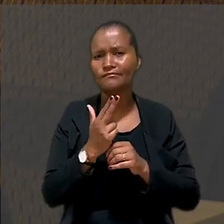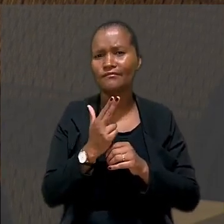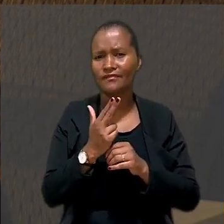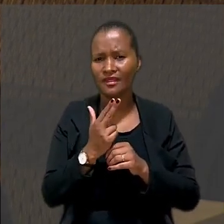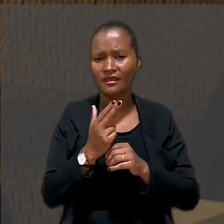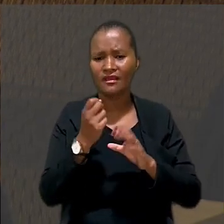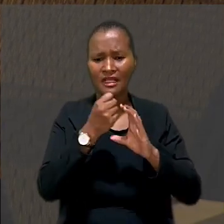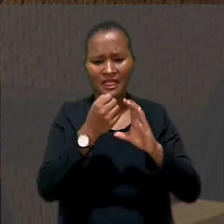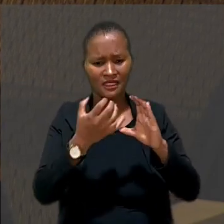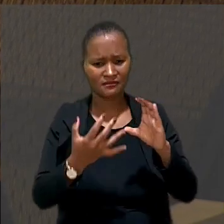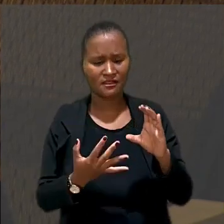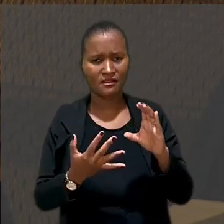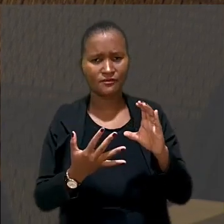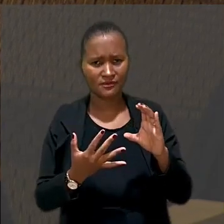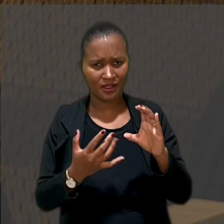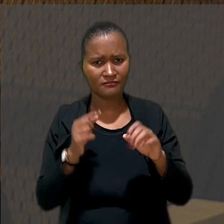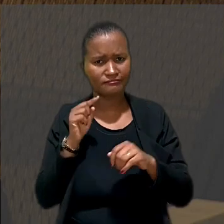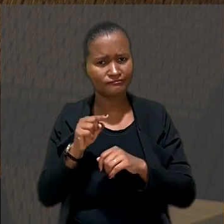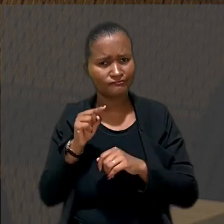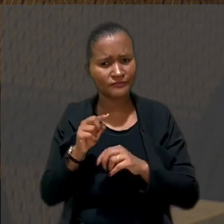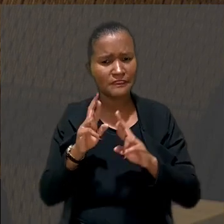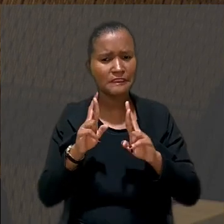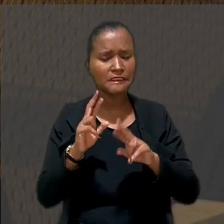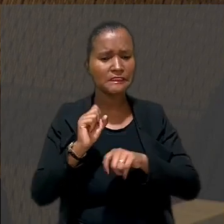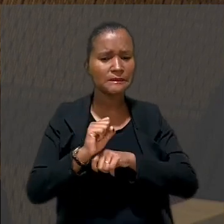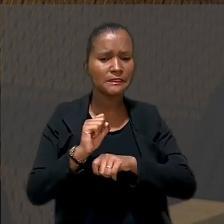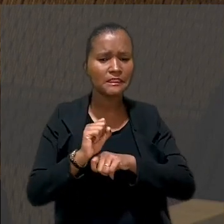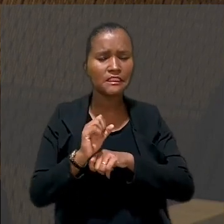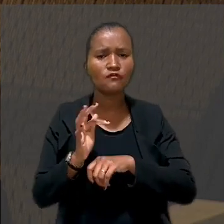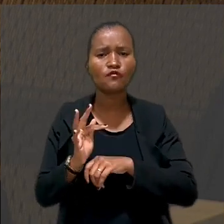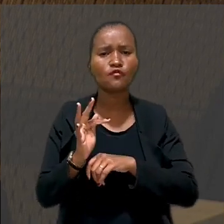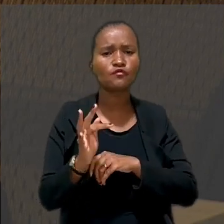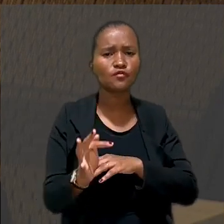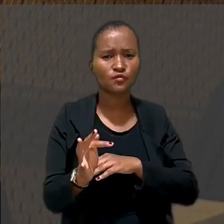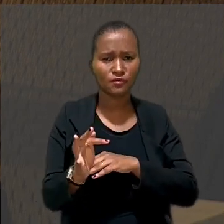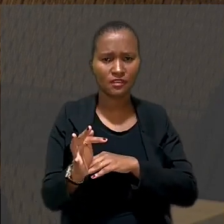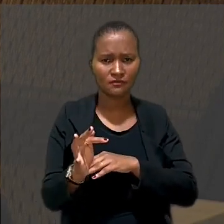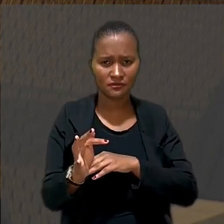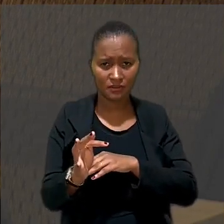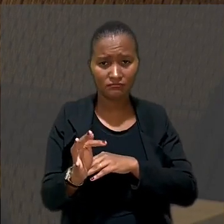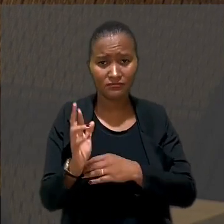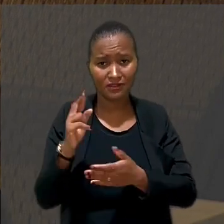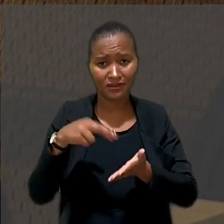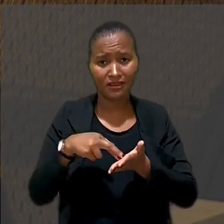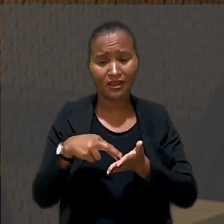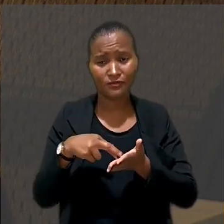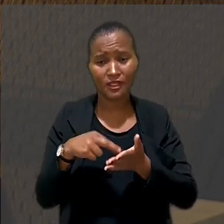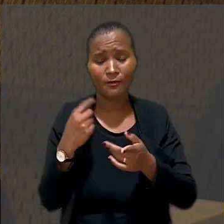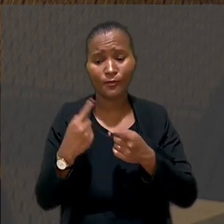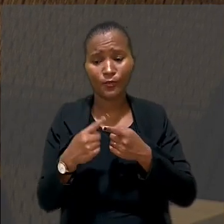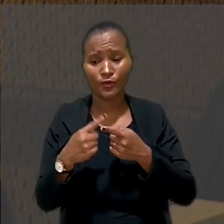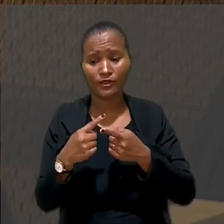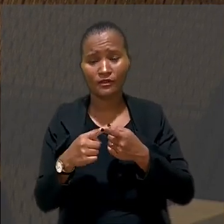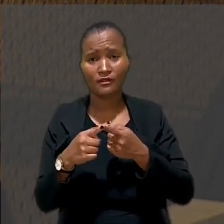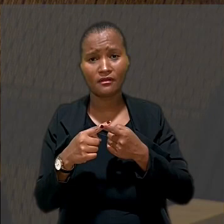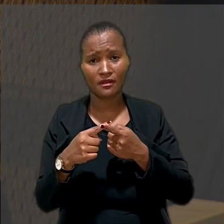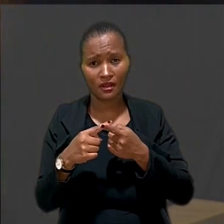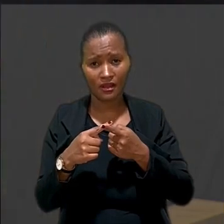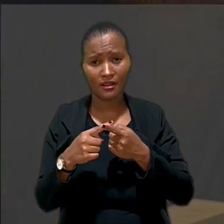plenamente caracterizado, neste caso, essa expectativa futura ser irreal,